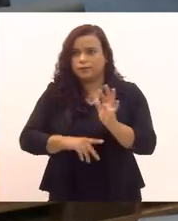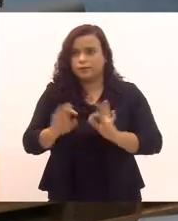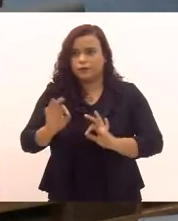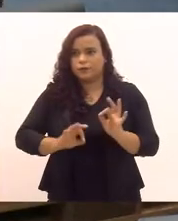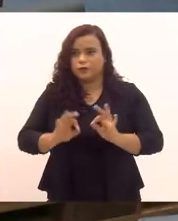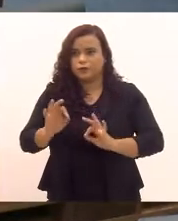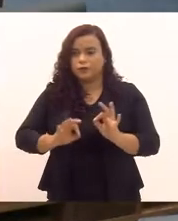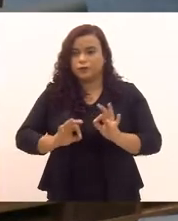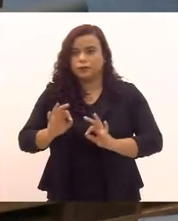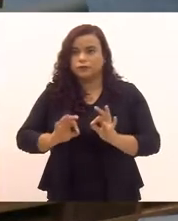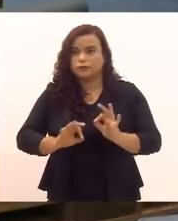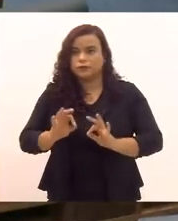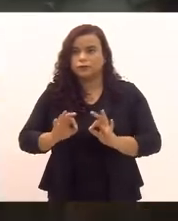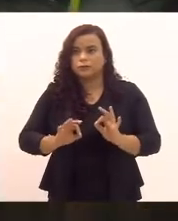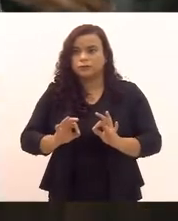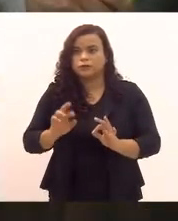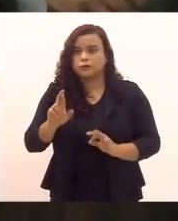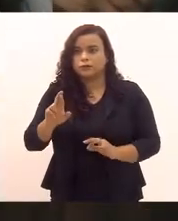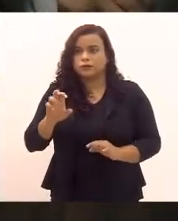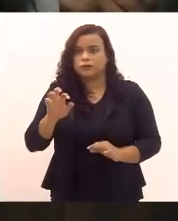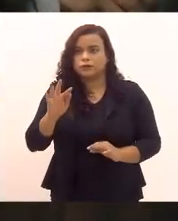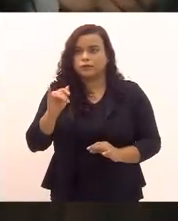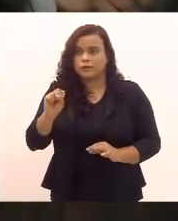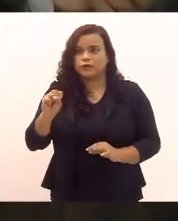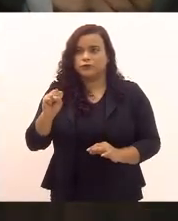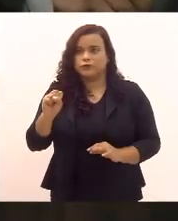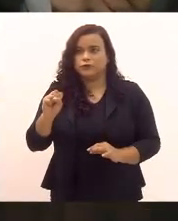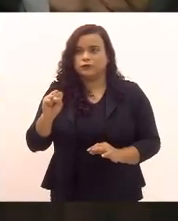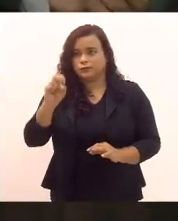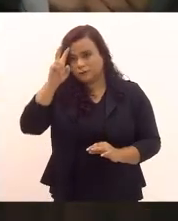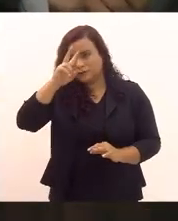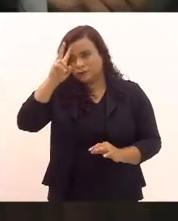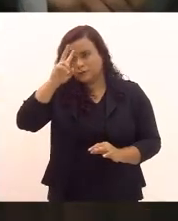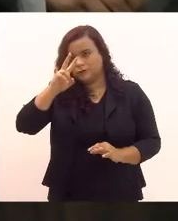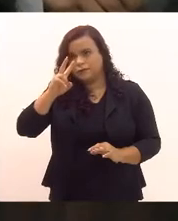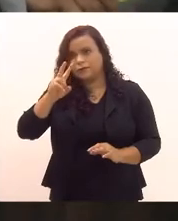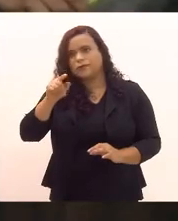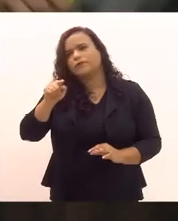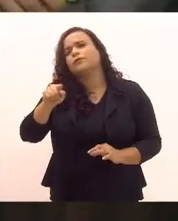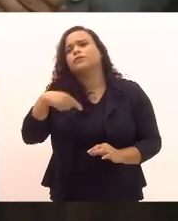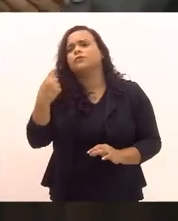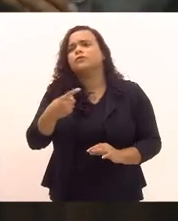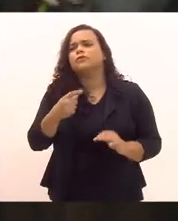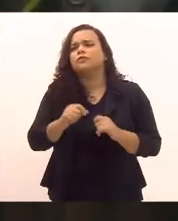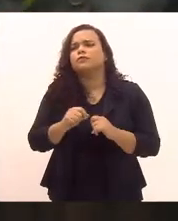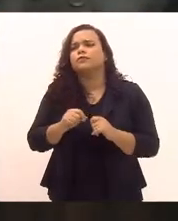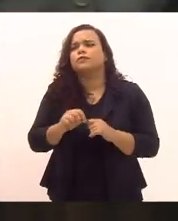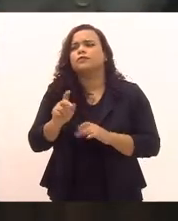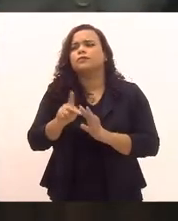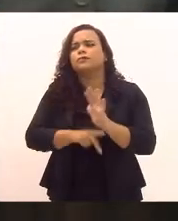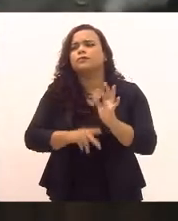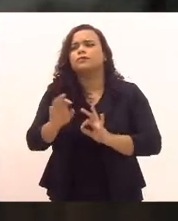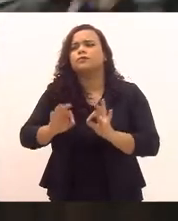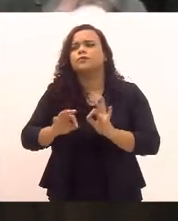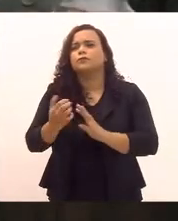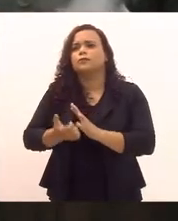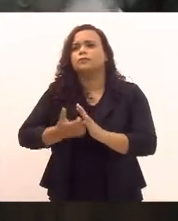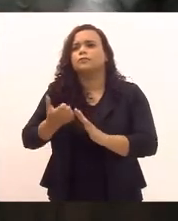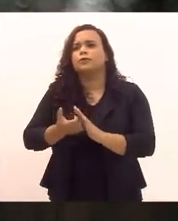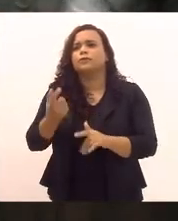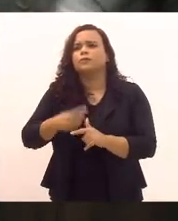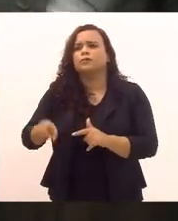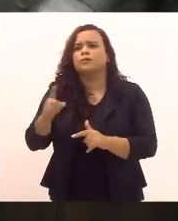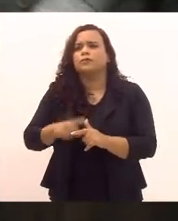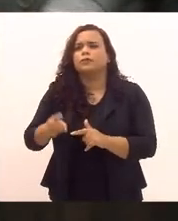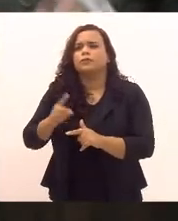foi objeto Lembra daquela história que nós fizemos um projeto de empresas têm